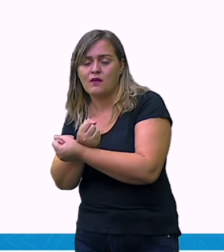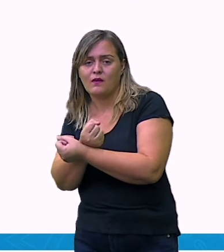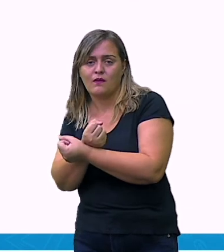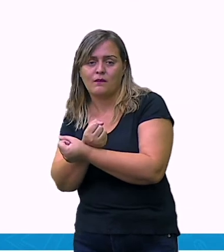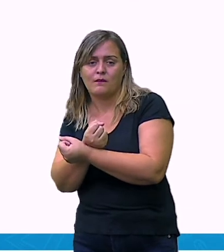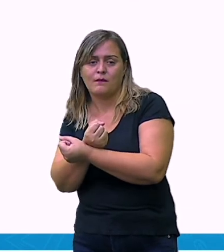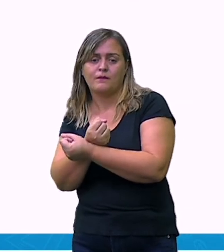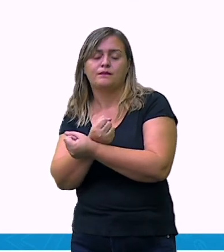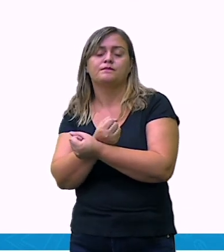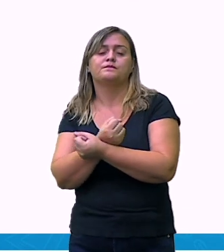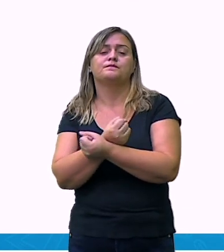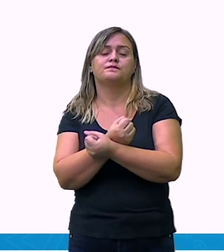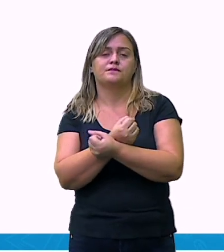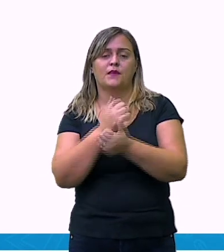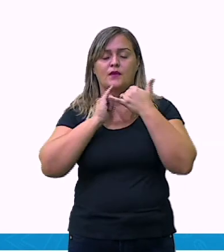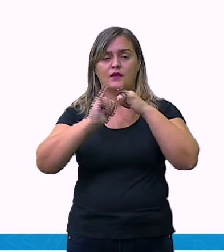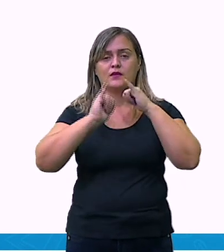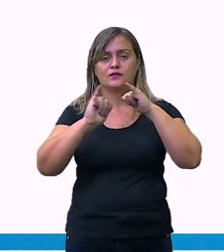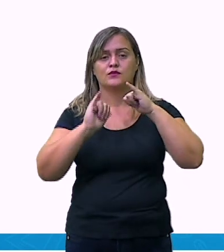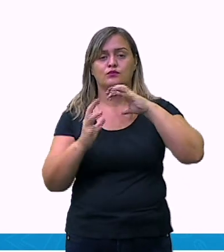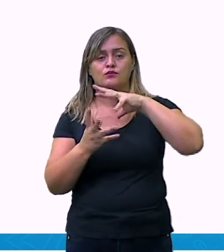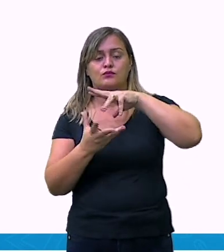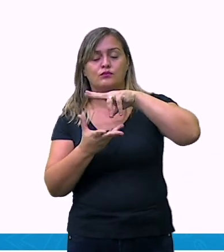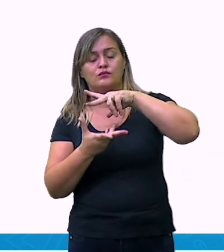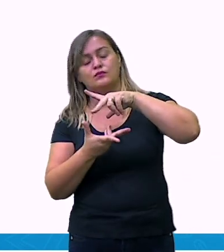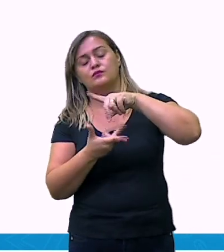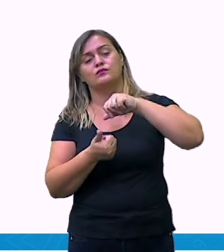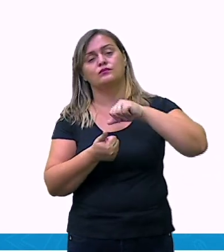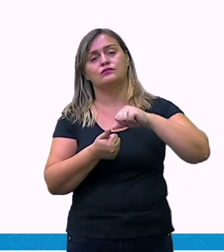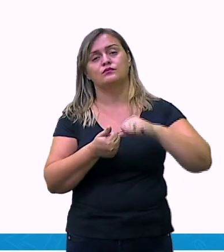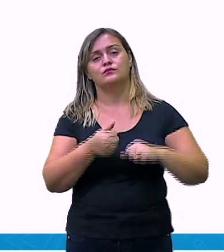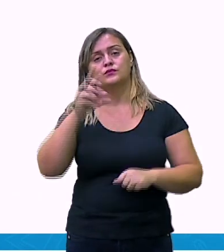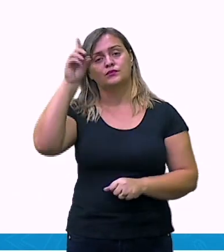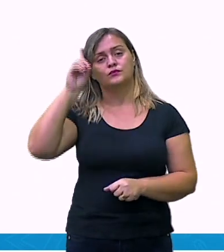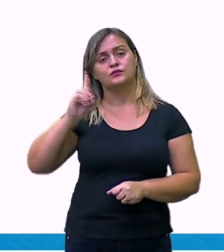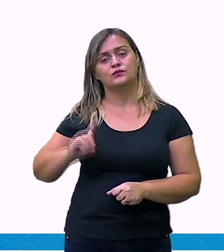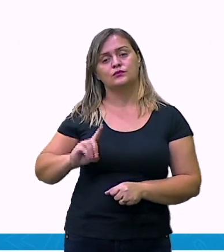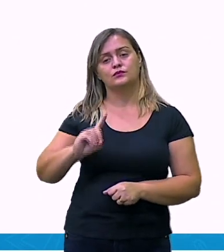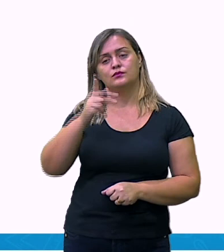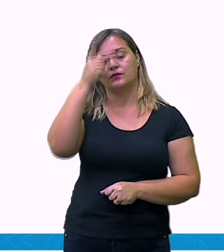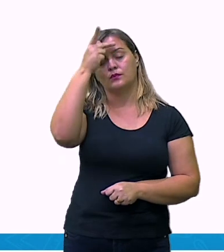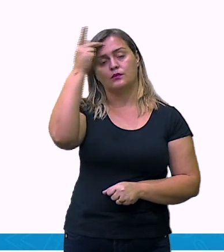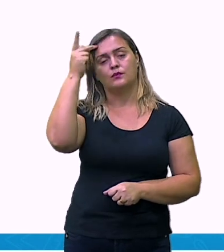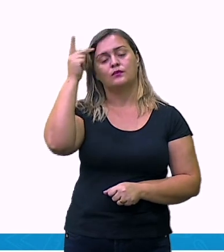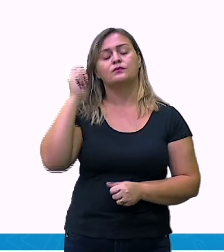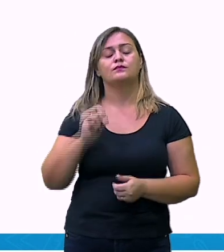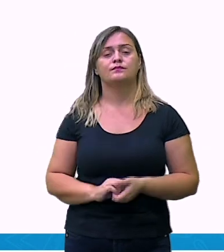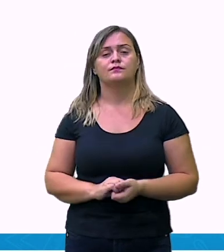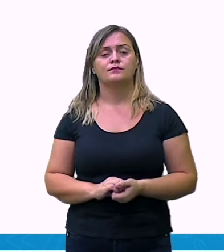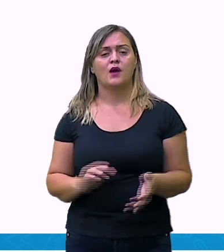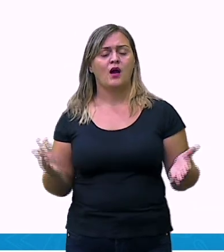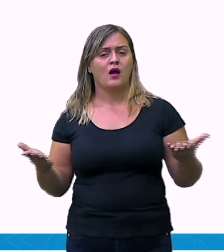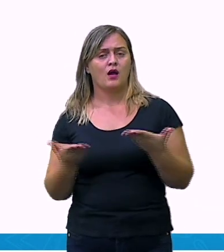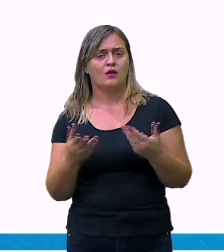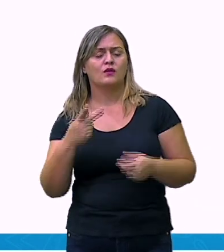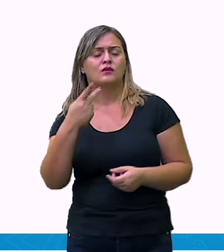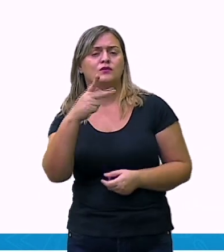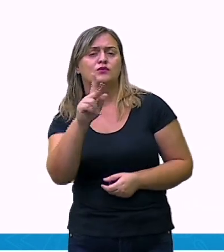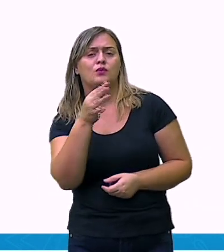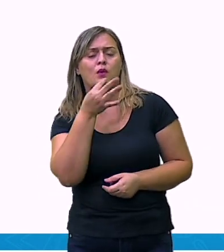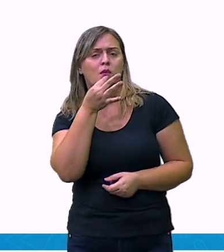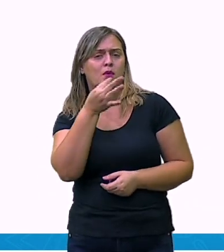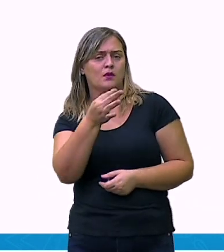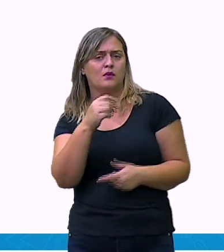Declaração Universal dos Direitos Humanos. Em sua opinião, por que os